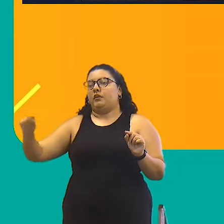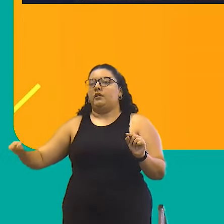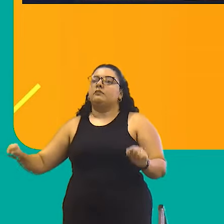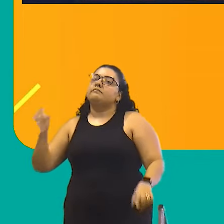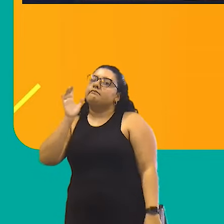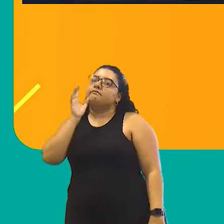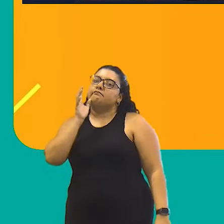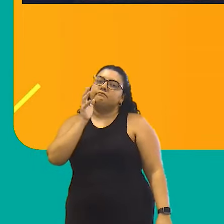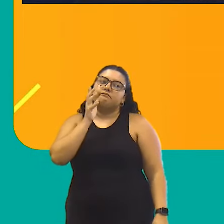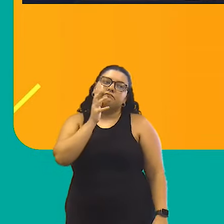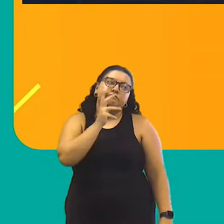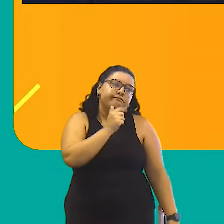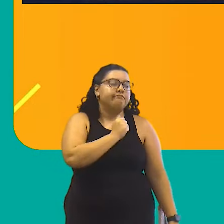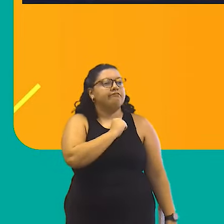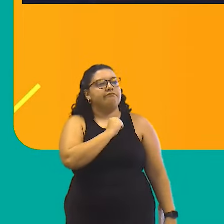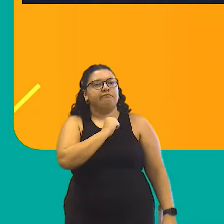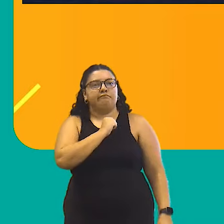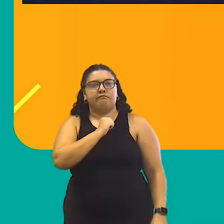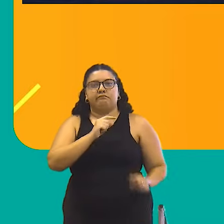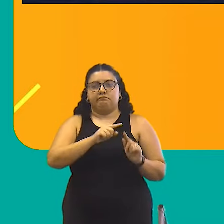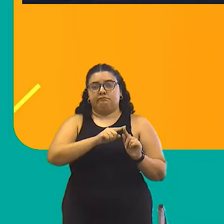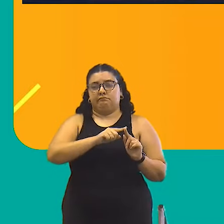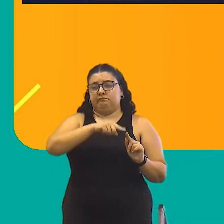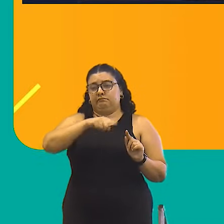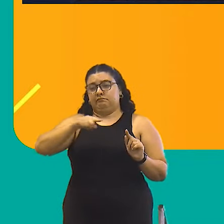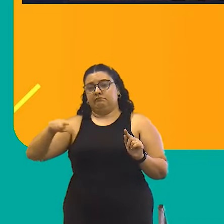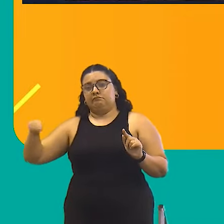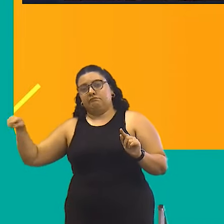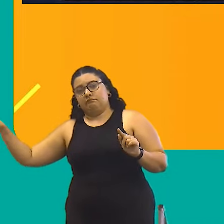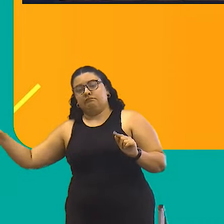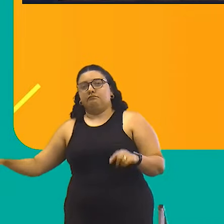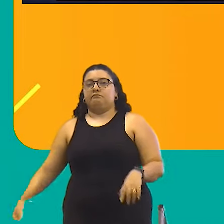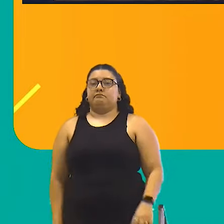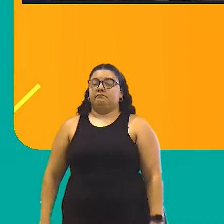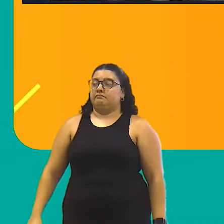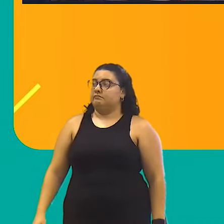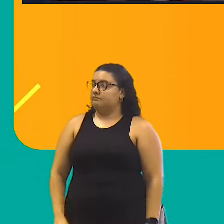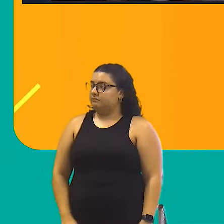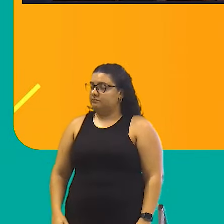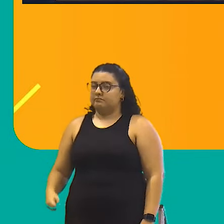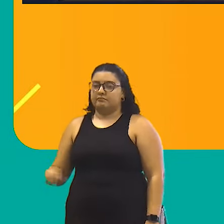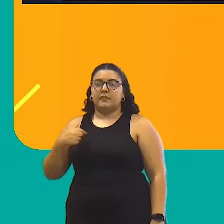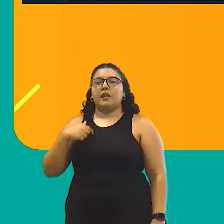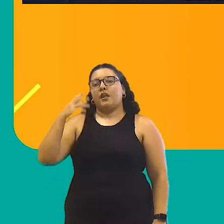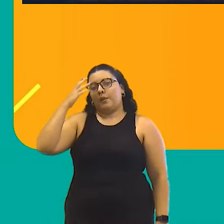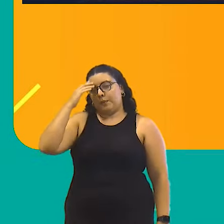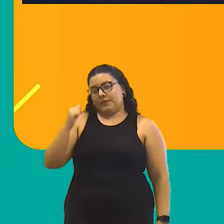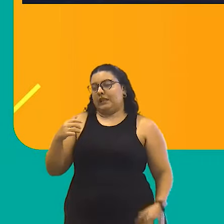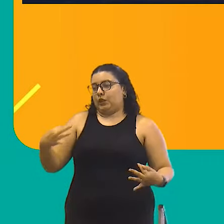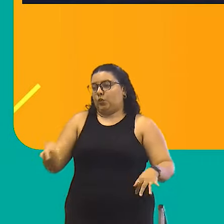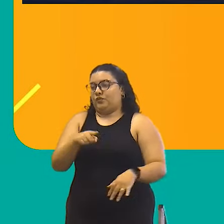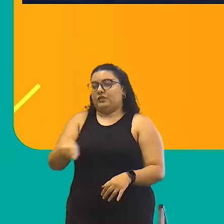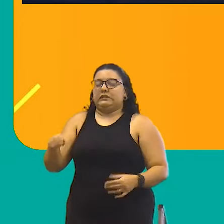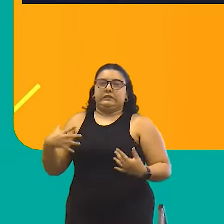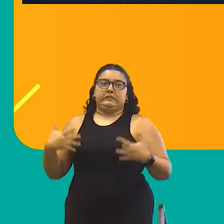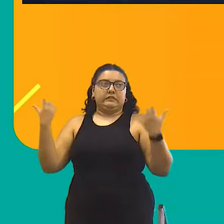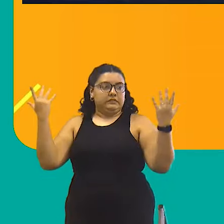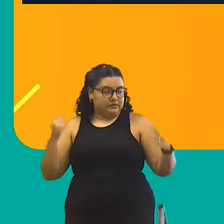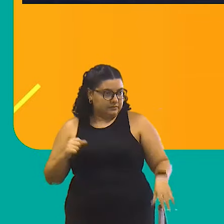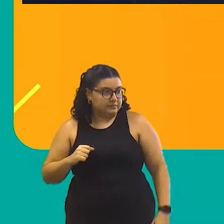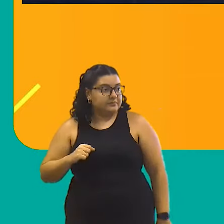frequência. E aqui, muita! Eu sei, doeu, mas é só para assustar. E